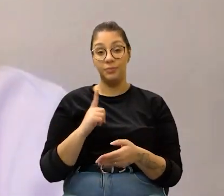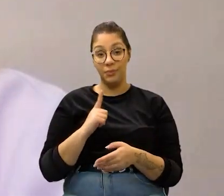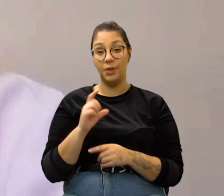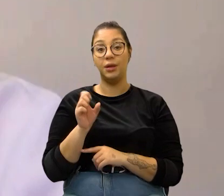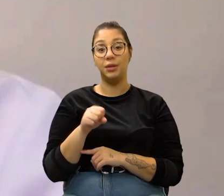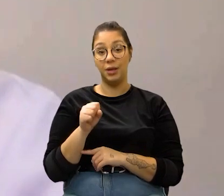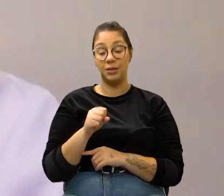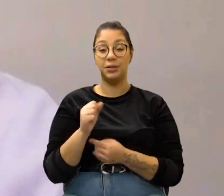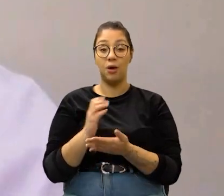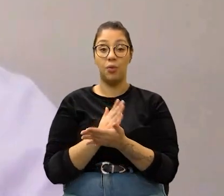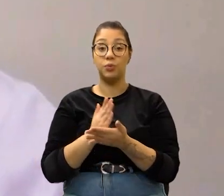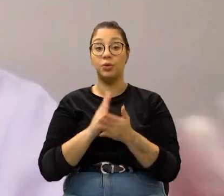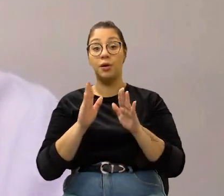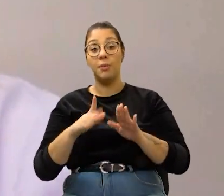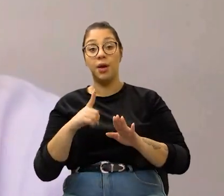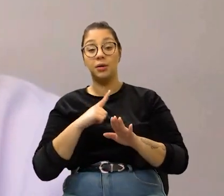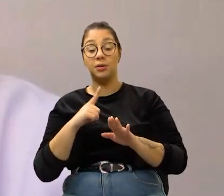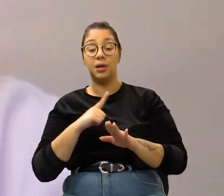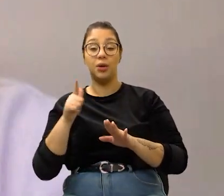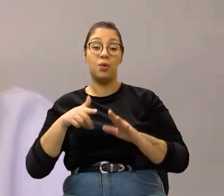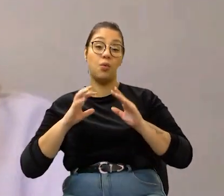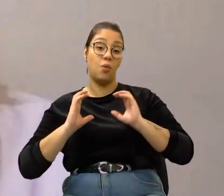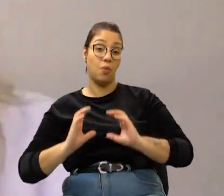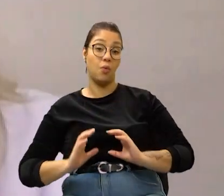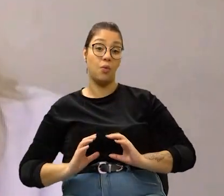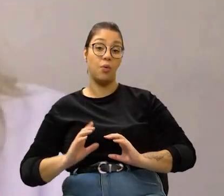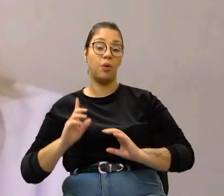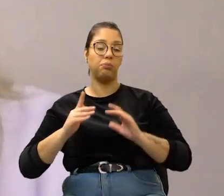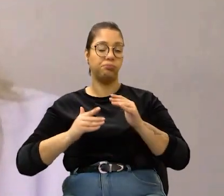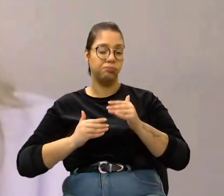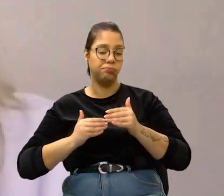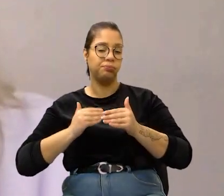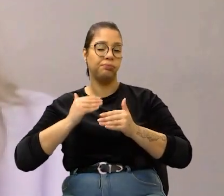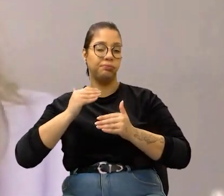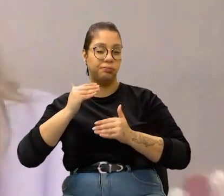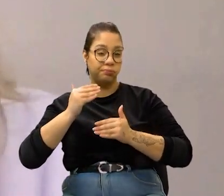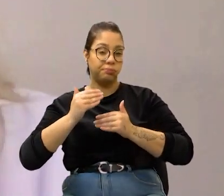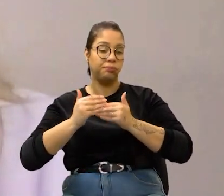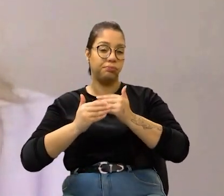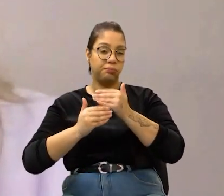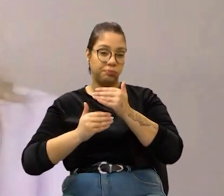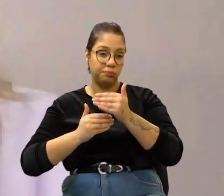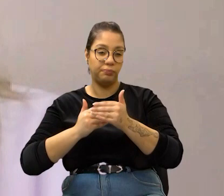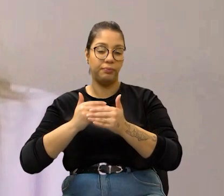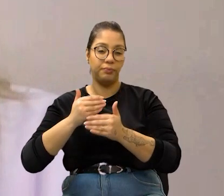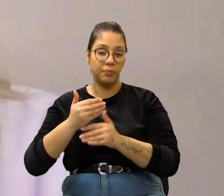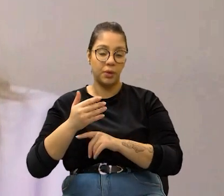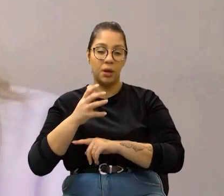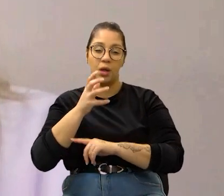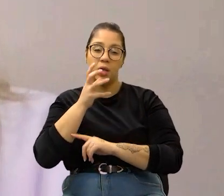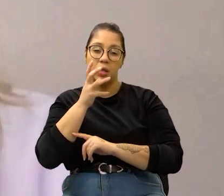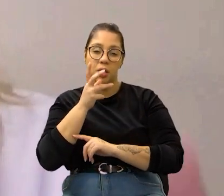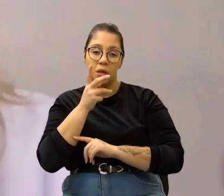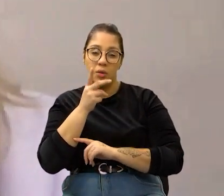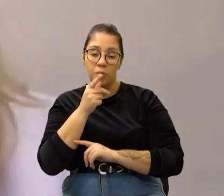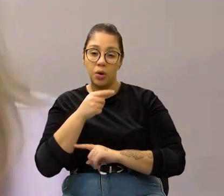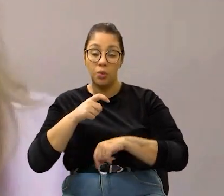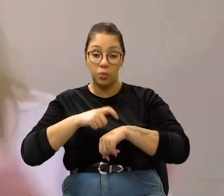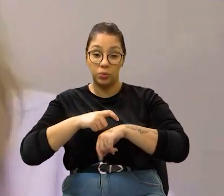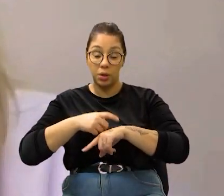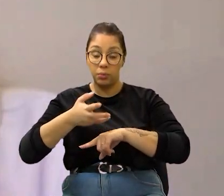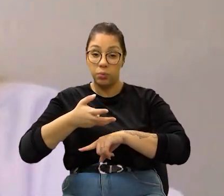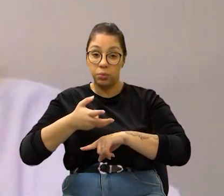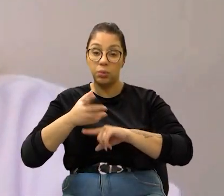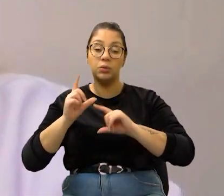Então tem sim aqueles, mas tem aqueles que vão ter aquele comportamento mais indolente, mais um pouco menor